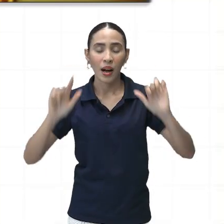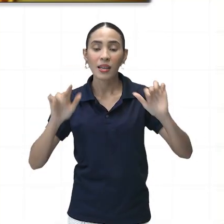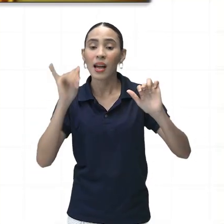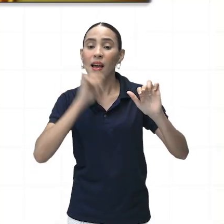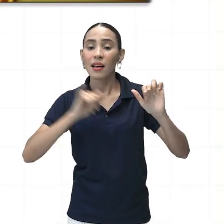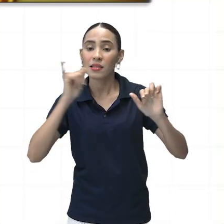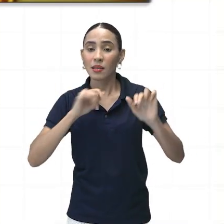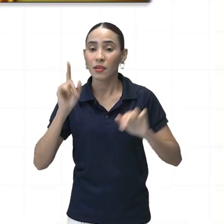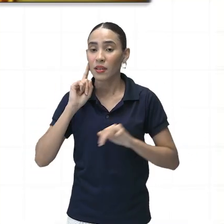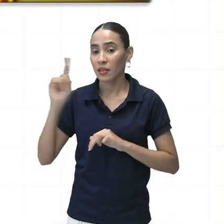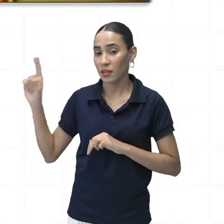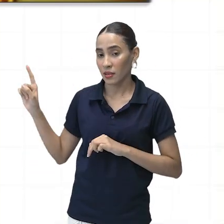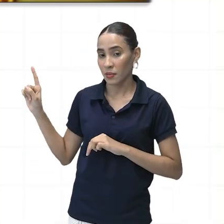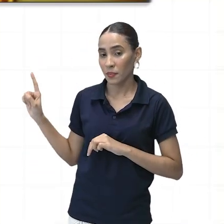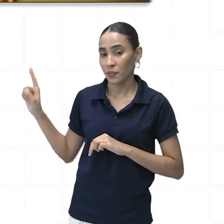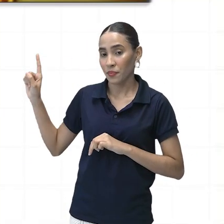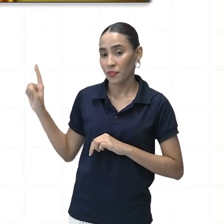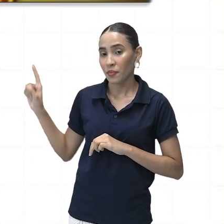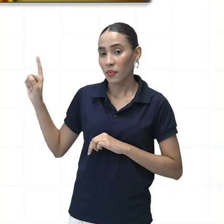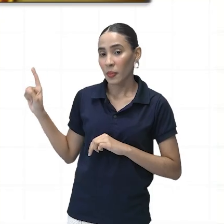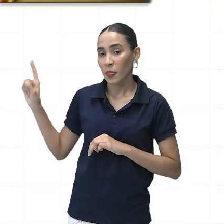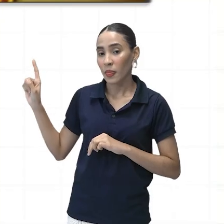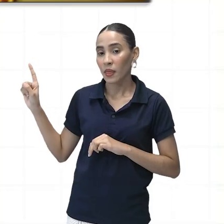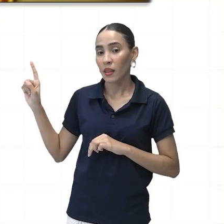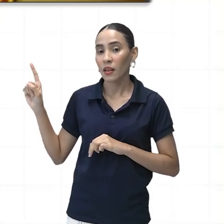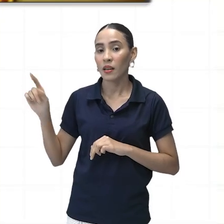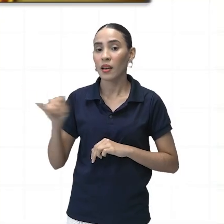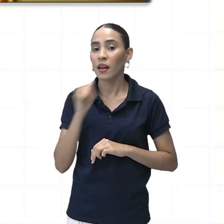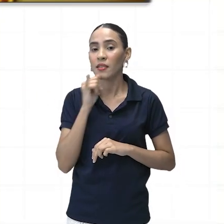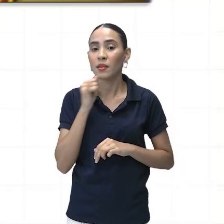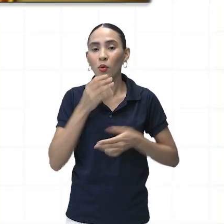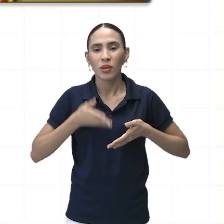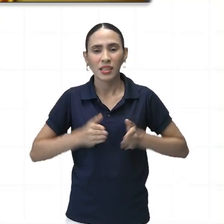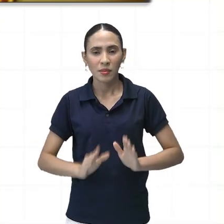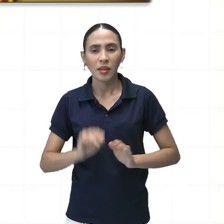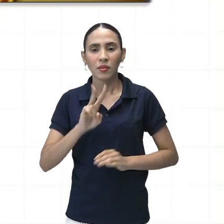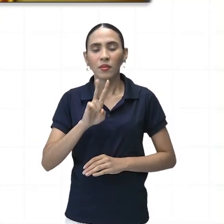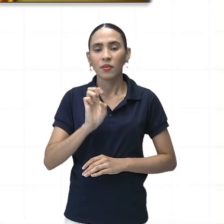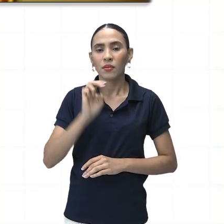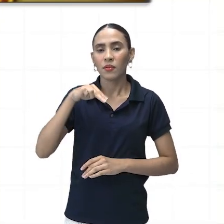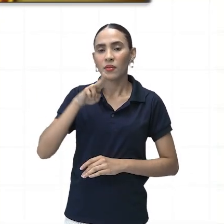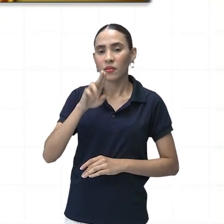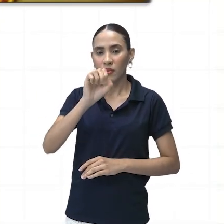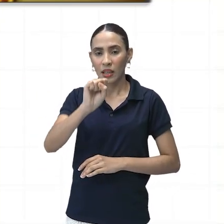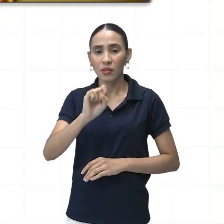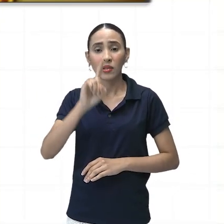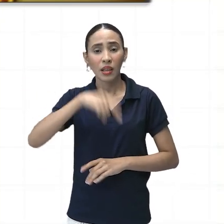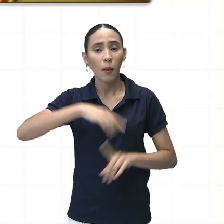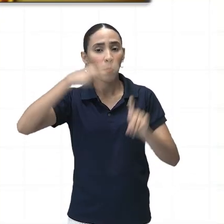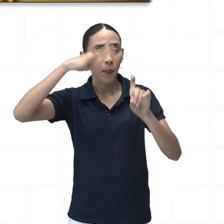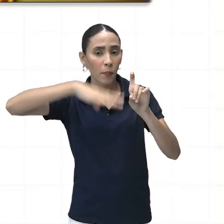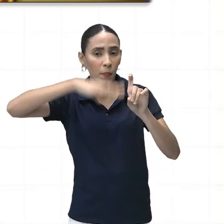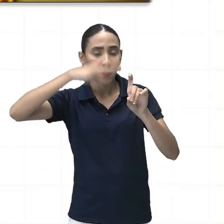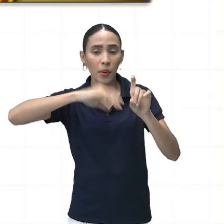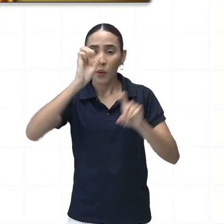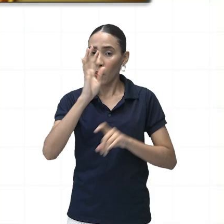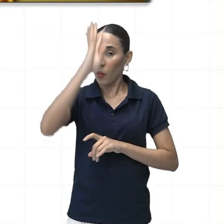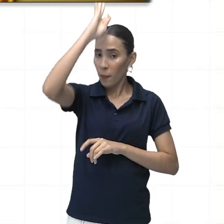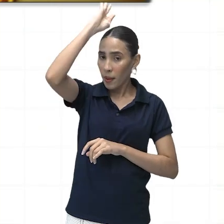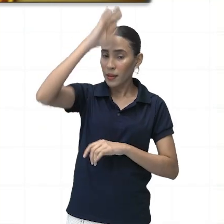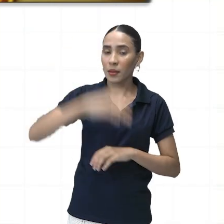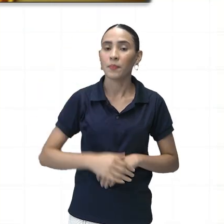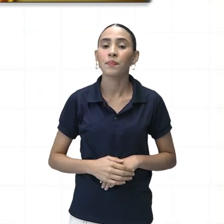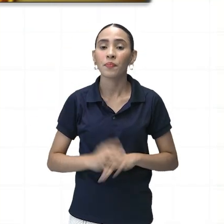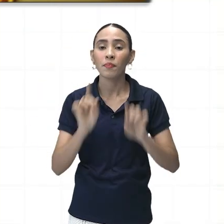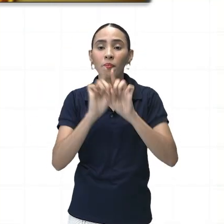exemplo, aqui, nós estamos vendo aqui o nascimento de Vênus, que é uma divindade romana,